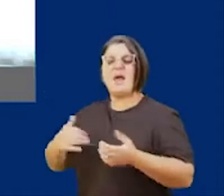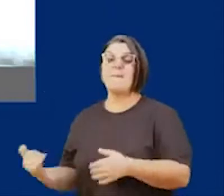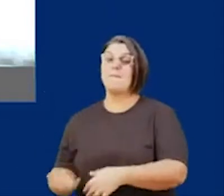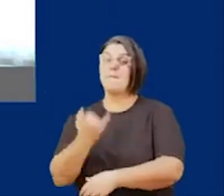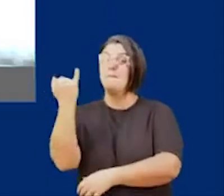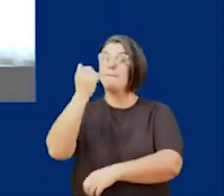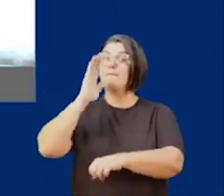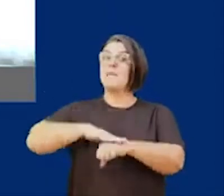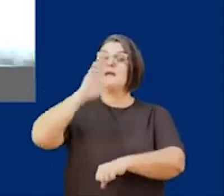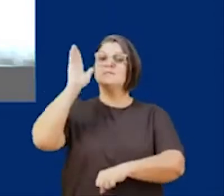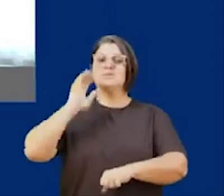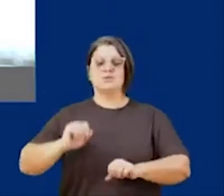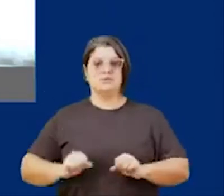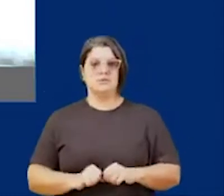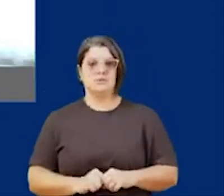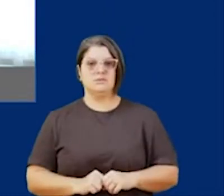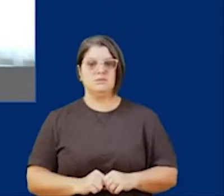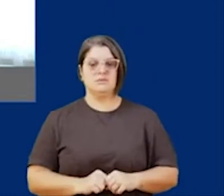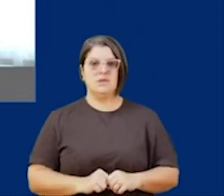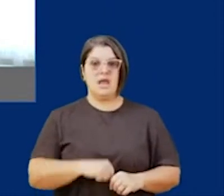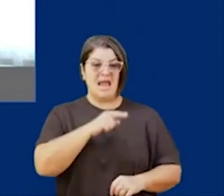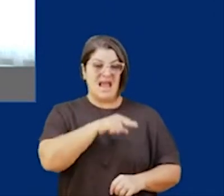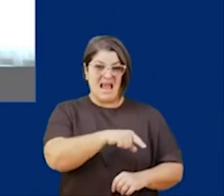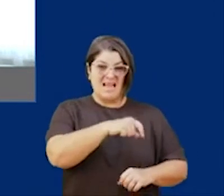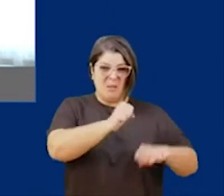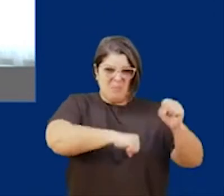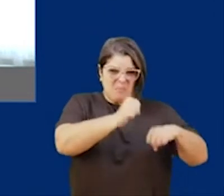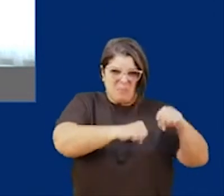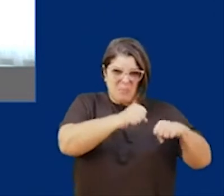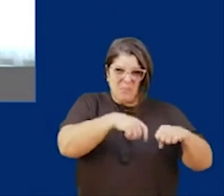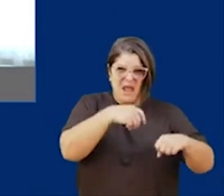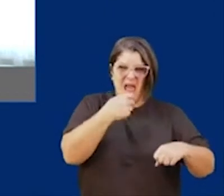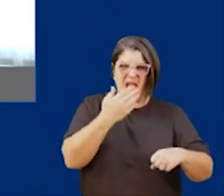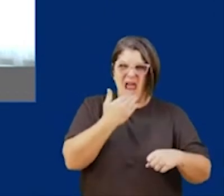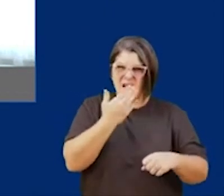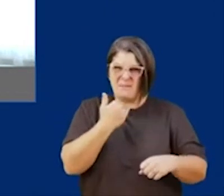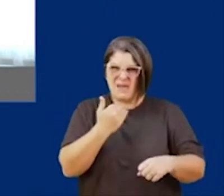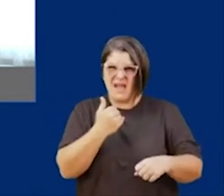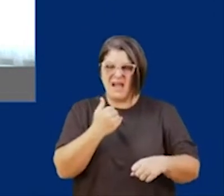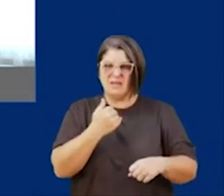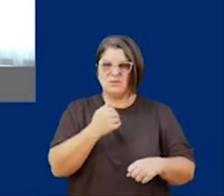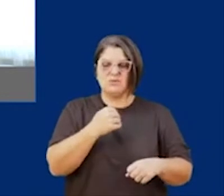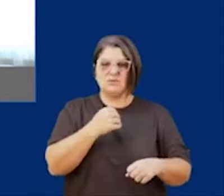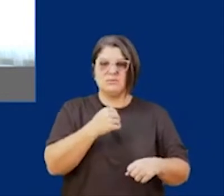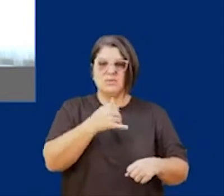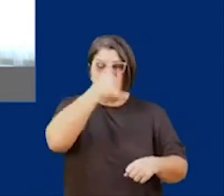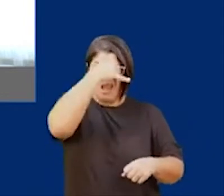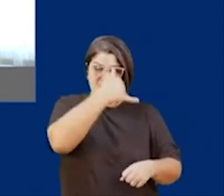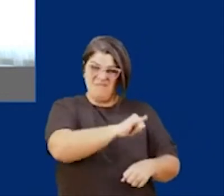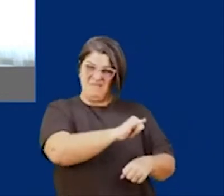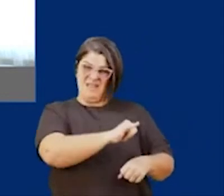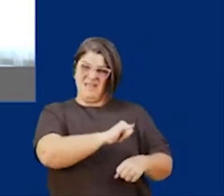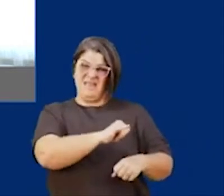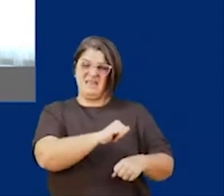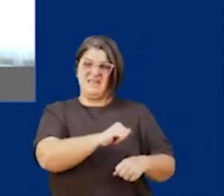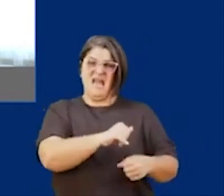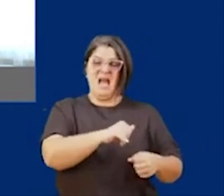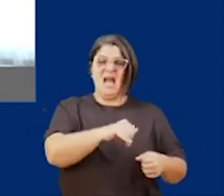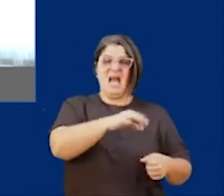E não dê esses alimentos ultraprocessados. Evitar tempero, não usar aqueles temperos prontos, né,